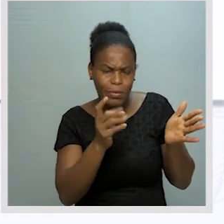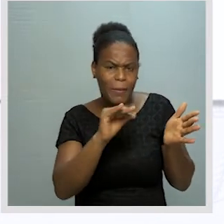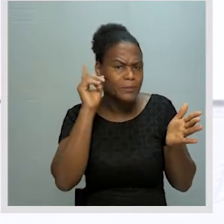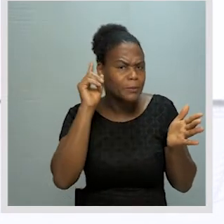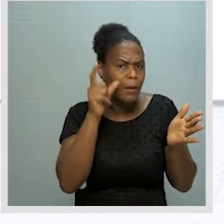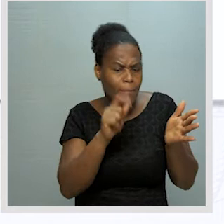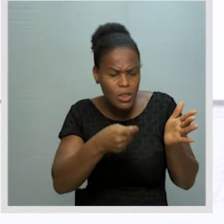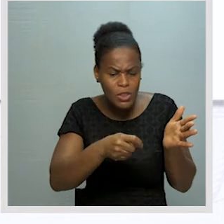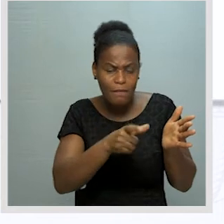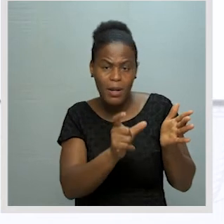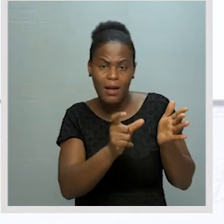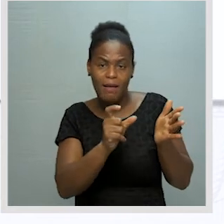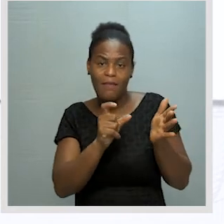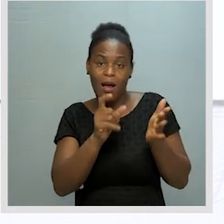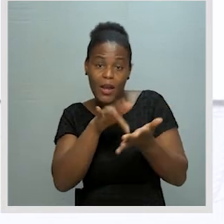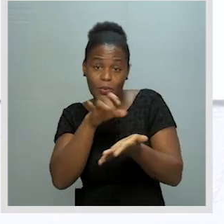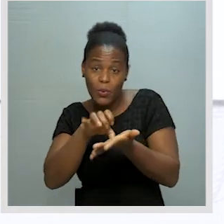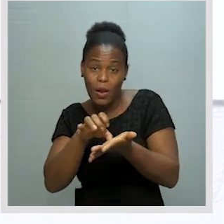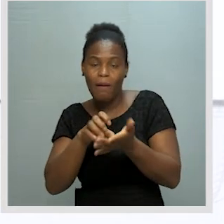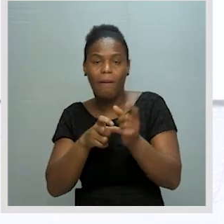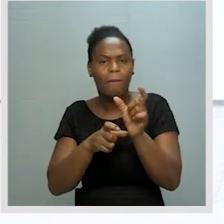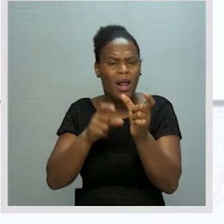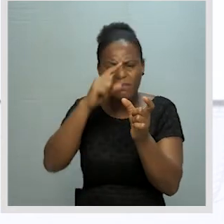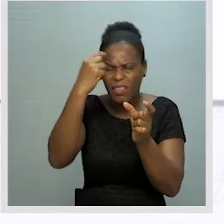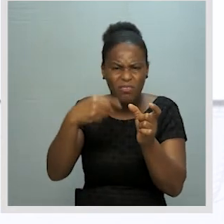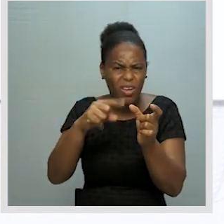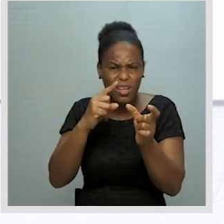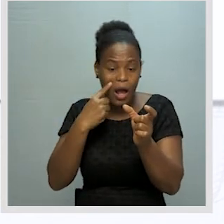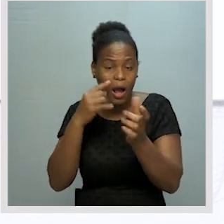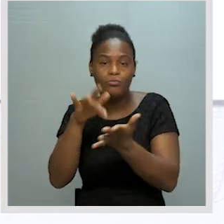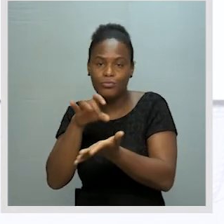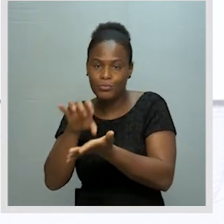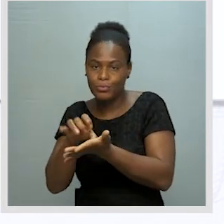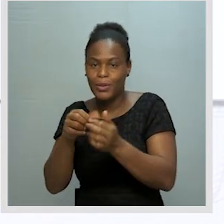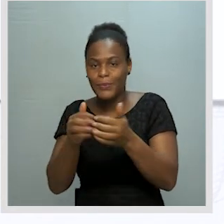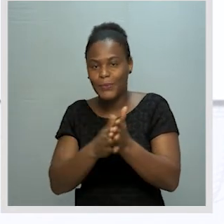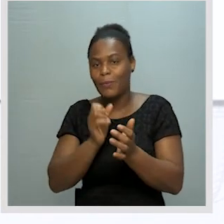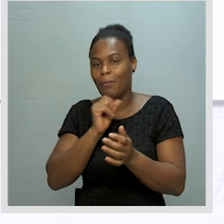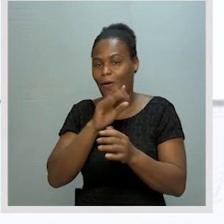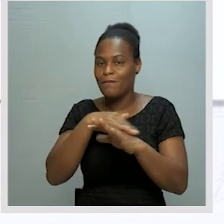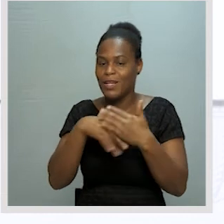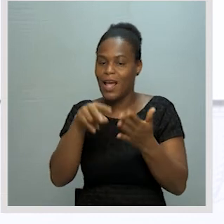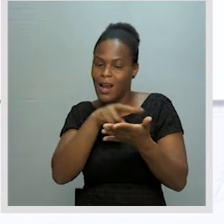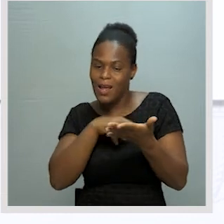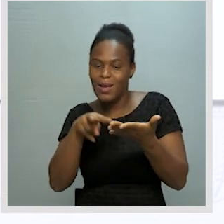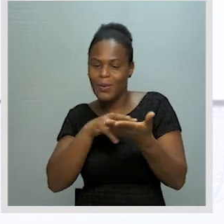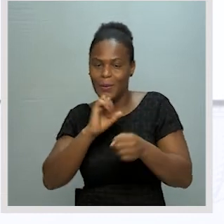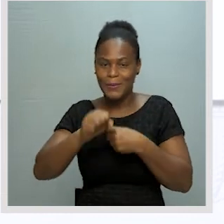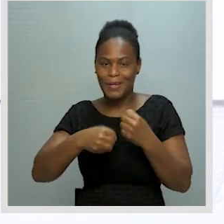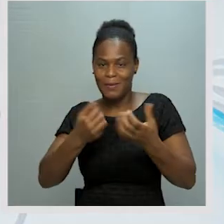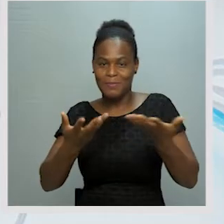palavras-chave, ir ao dicionário, procurar sentido de palavras que nós não conhecemos. Tudo isso nós podemos fazer numa leitura